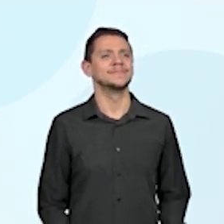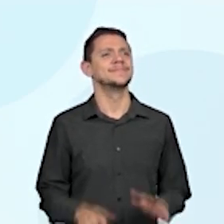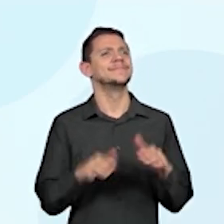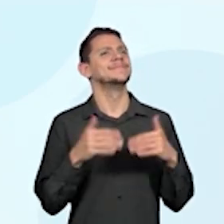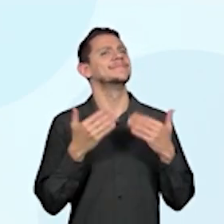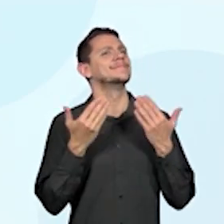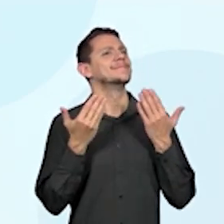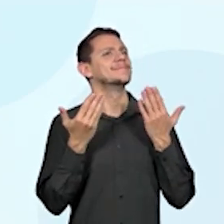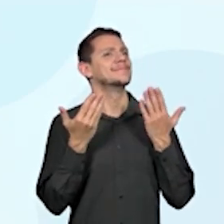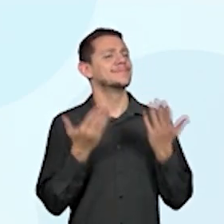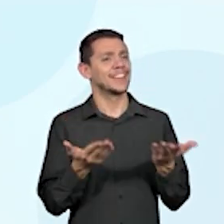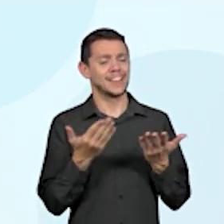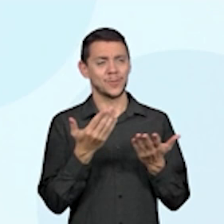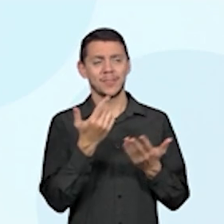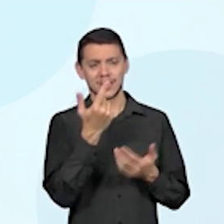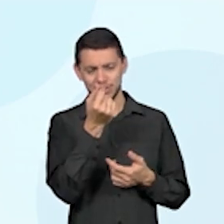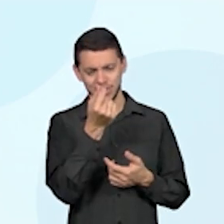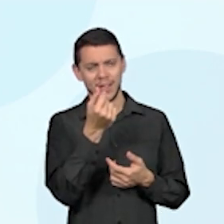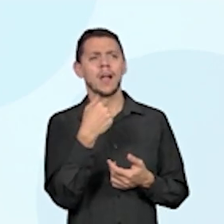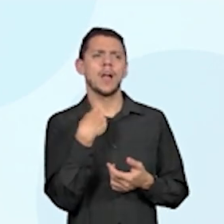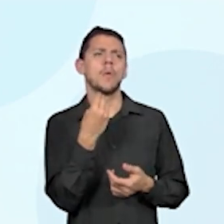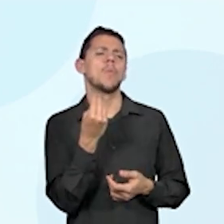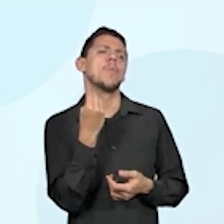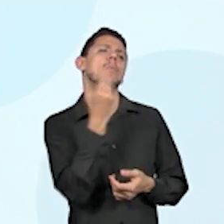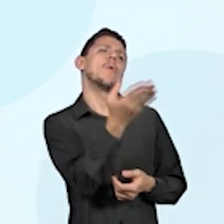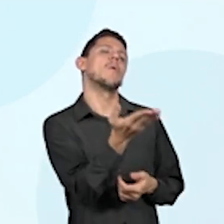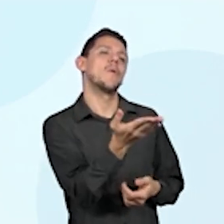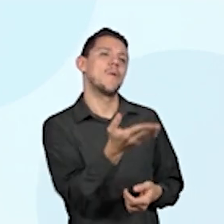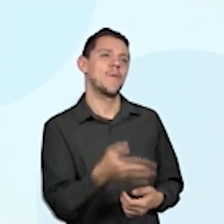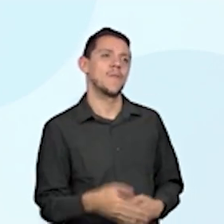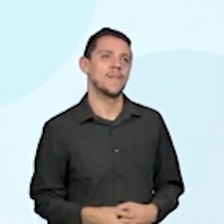Então, eu te dou.